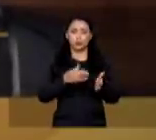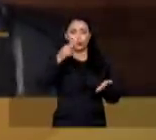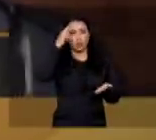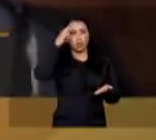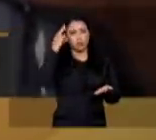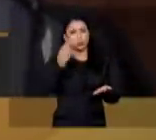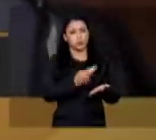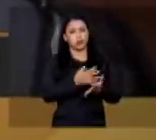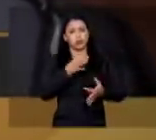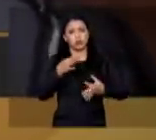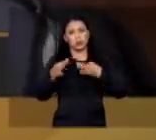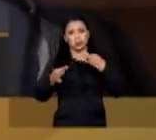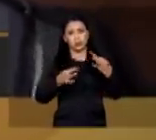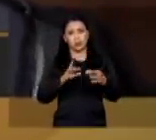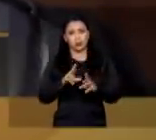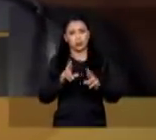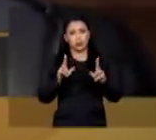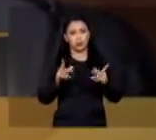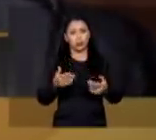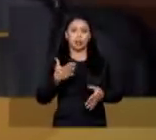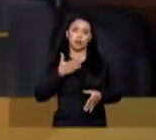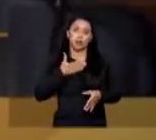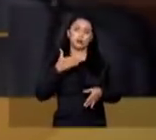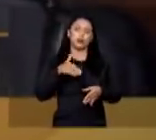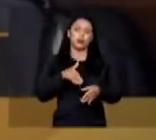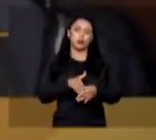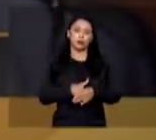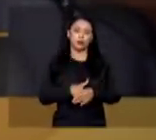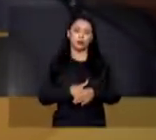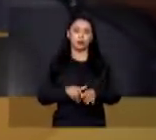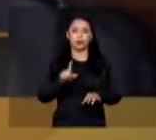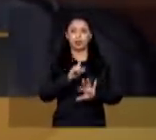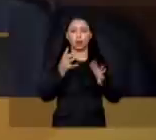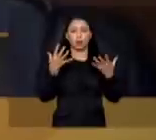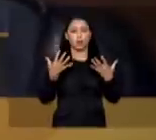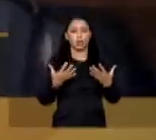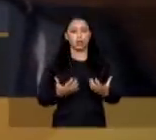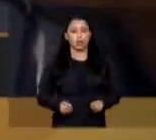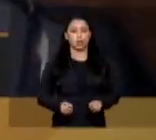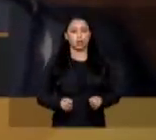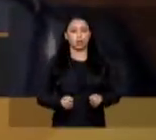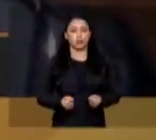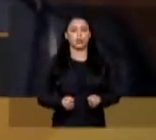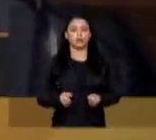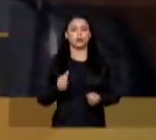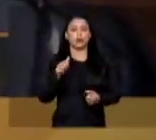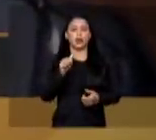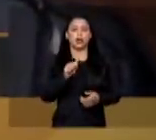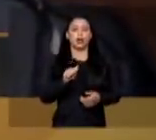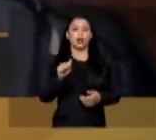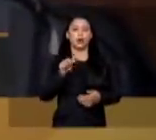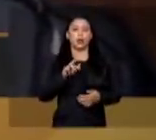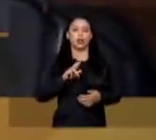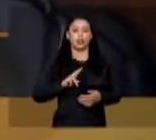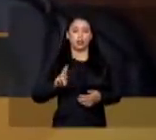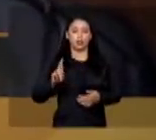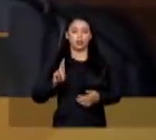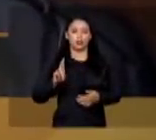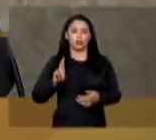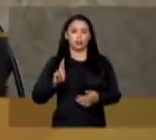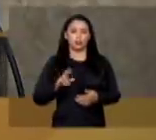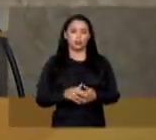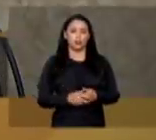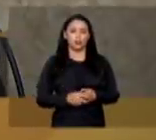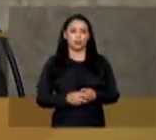às percepções distintas, é como voto e nego provimento ao agravo regimental.